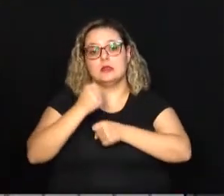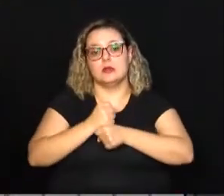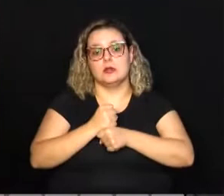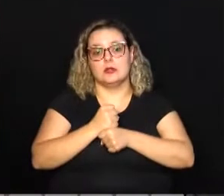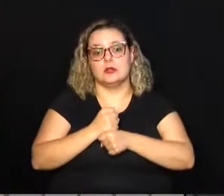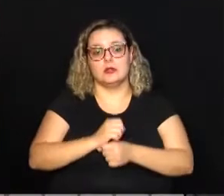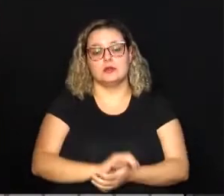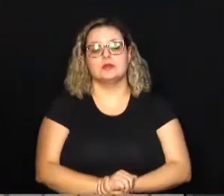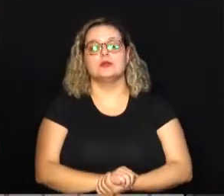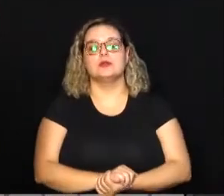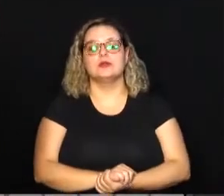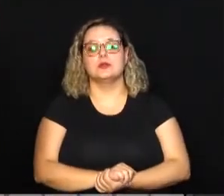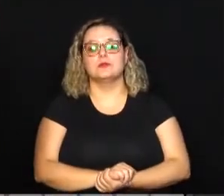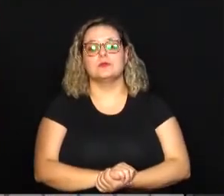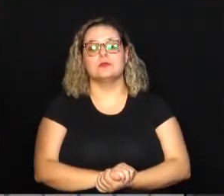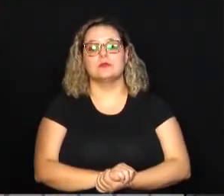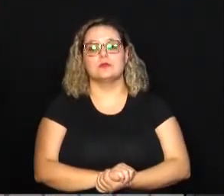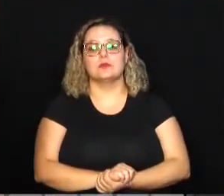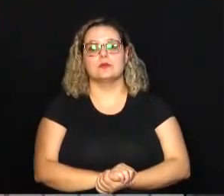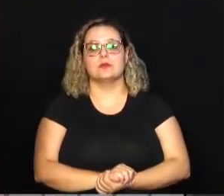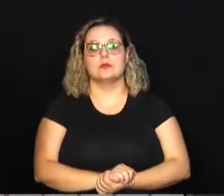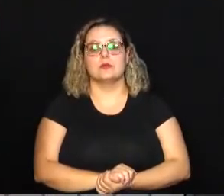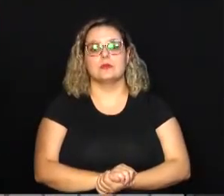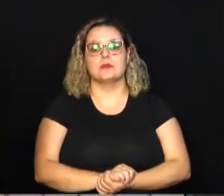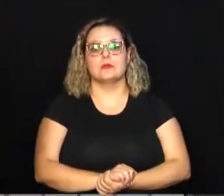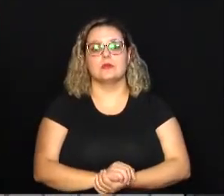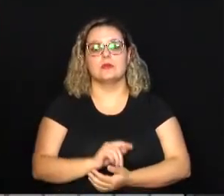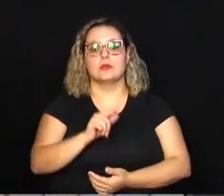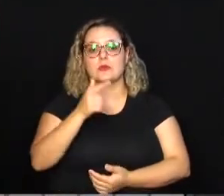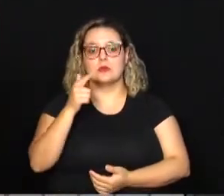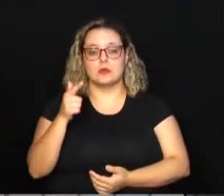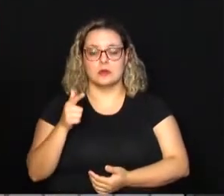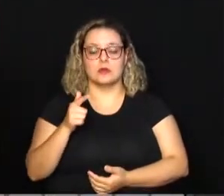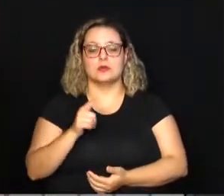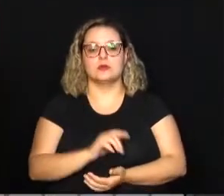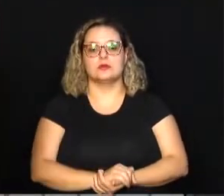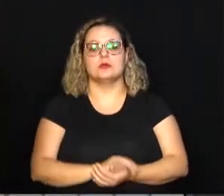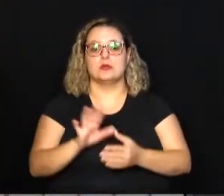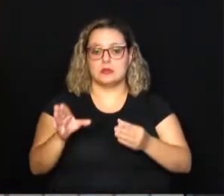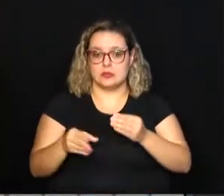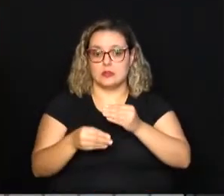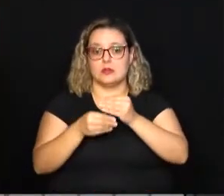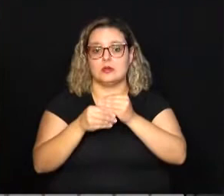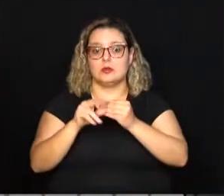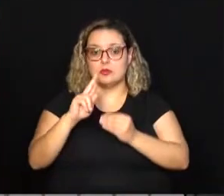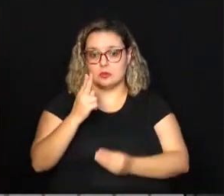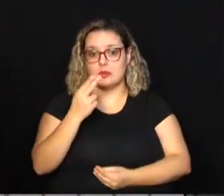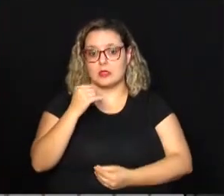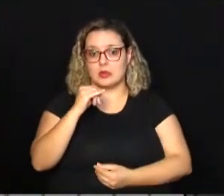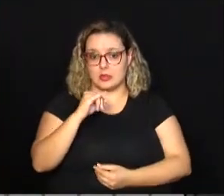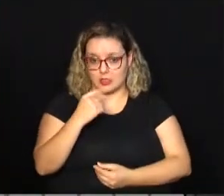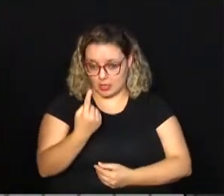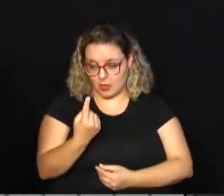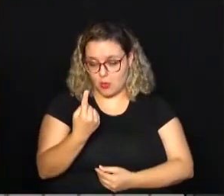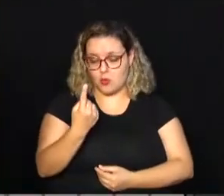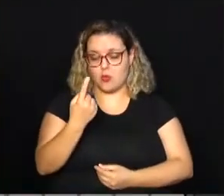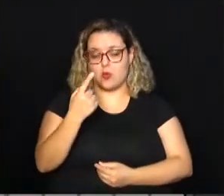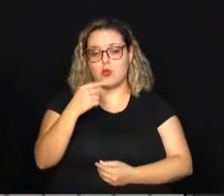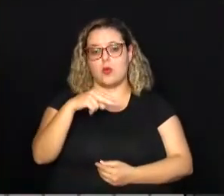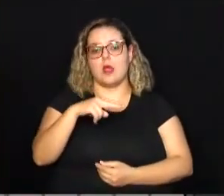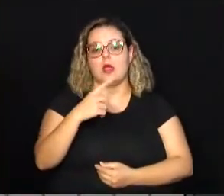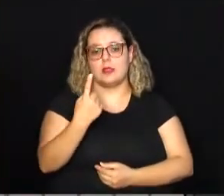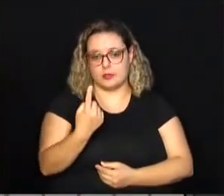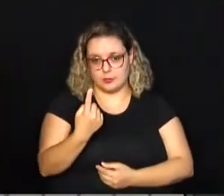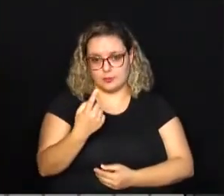felizmente, nós não tivemos aí um incremento dos casos de influenza, haja vista que nós não tivemos